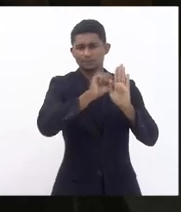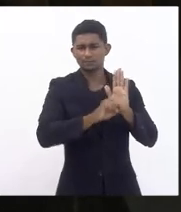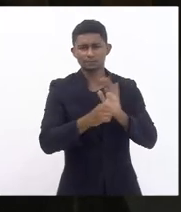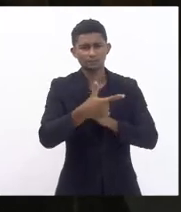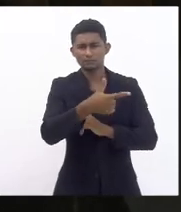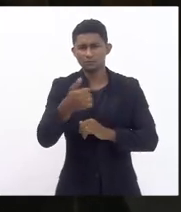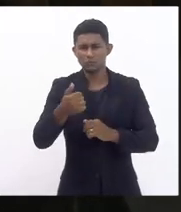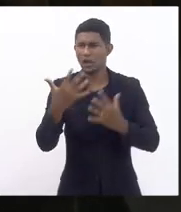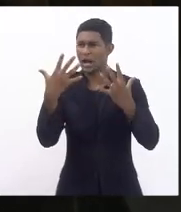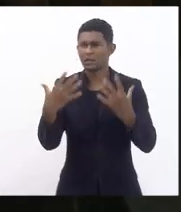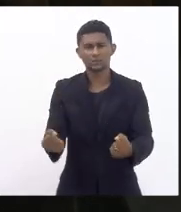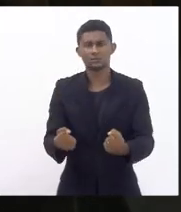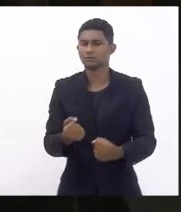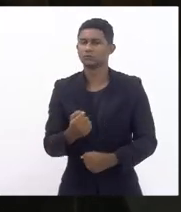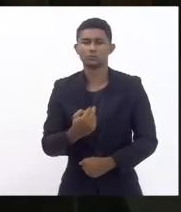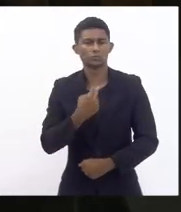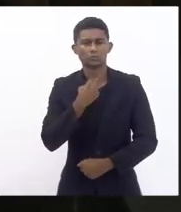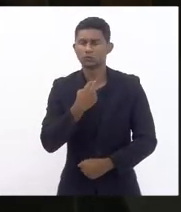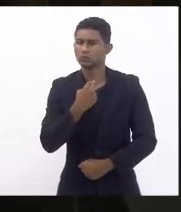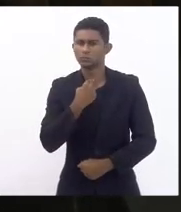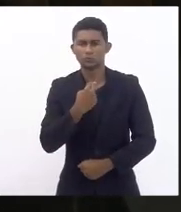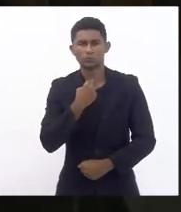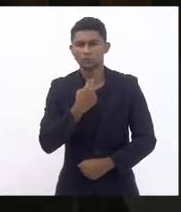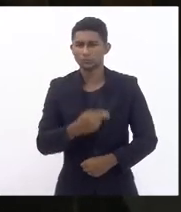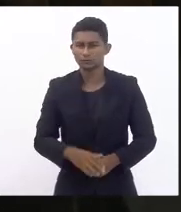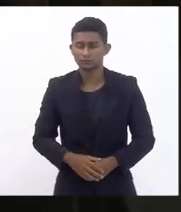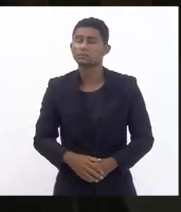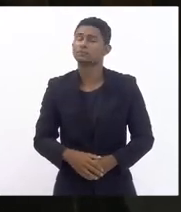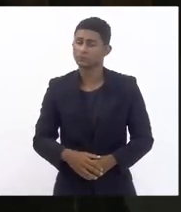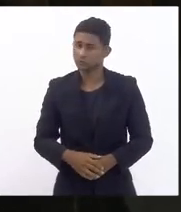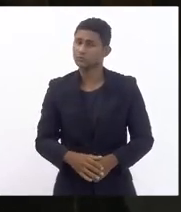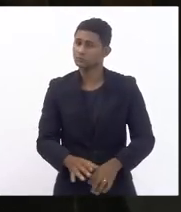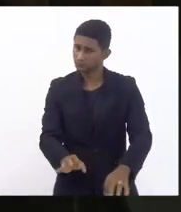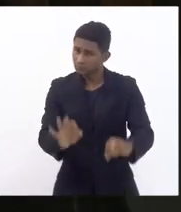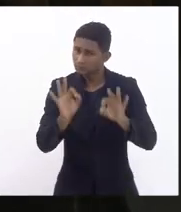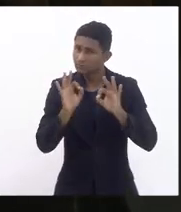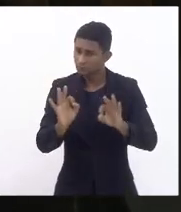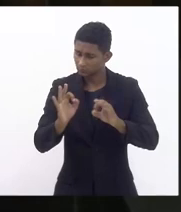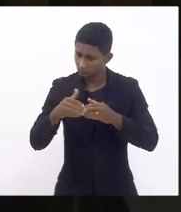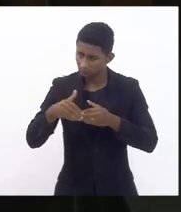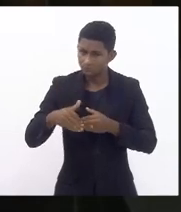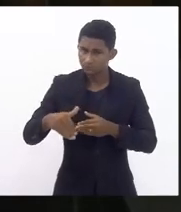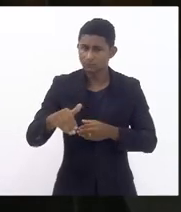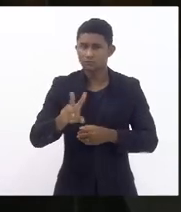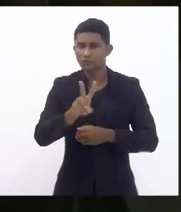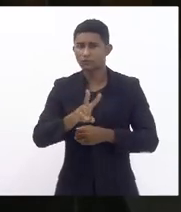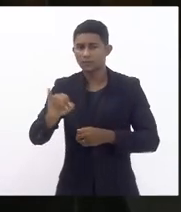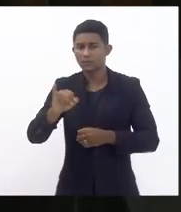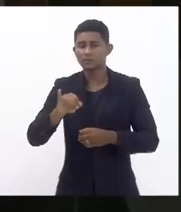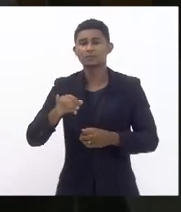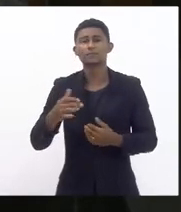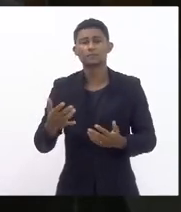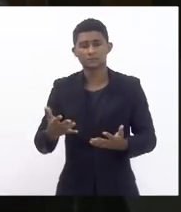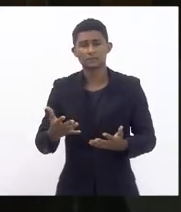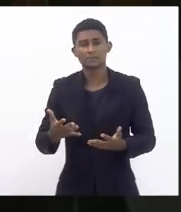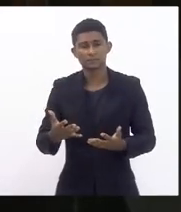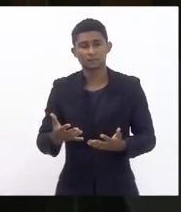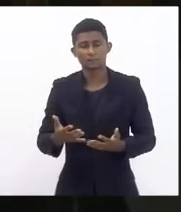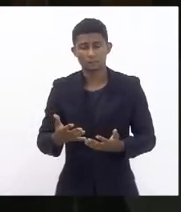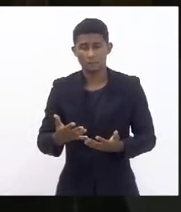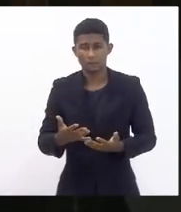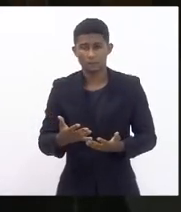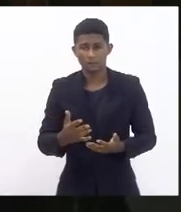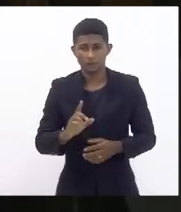isso vai alterar em profundidade, e eu acho que a nossa obrigação é que essa alteração